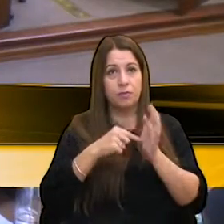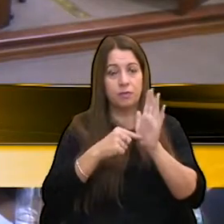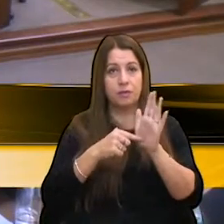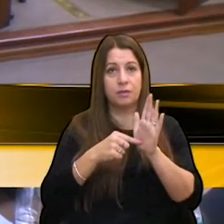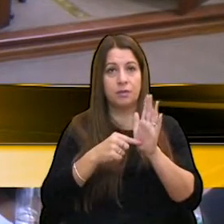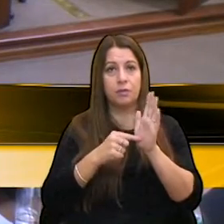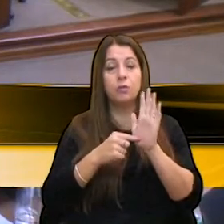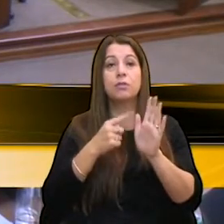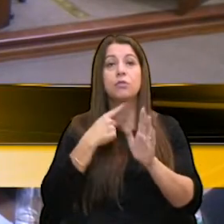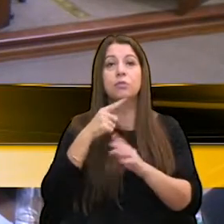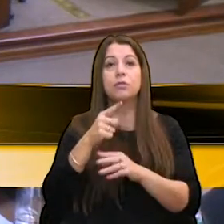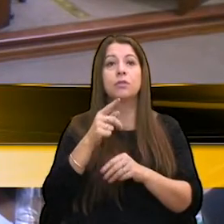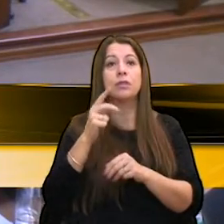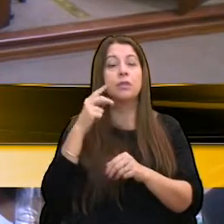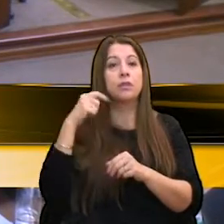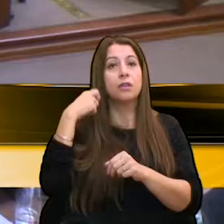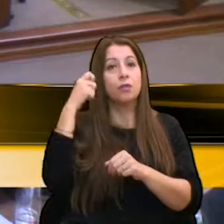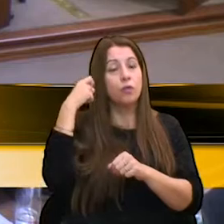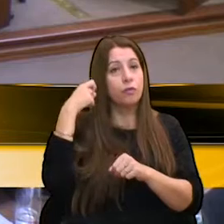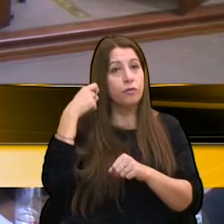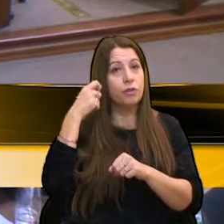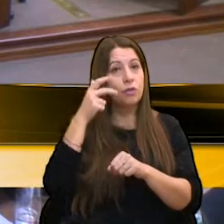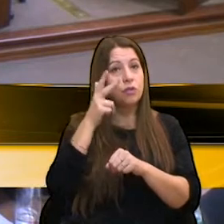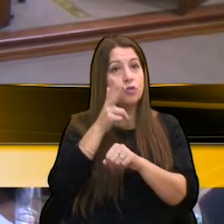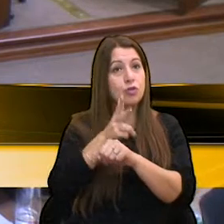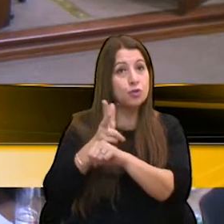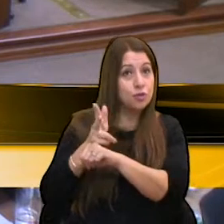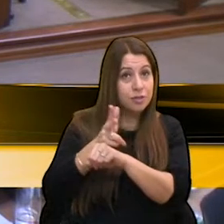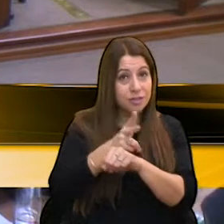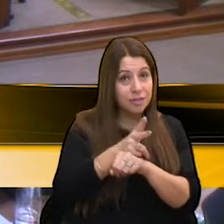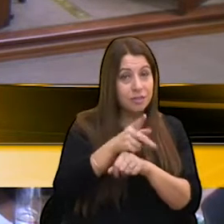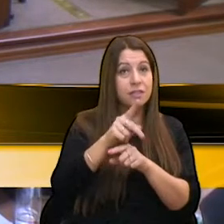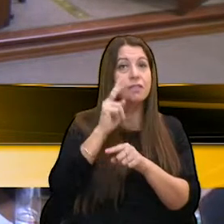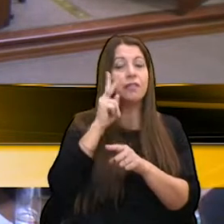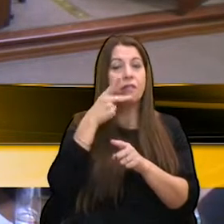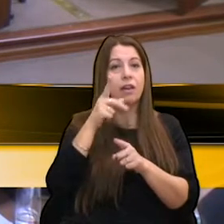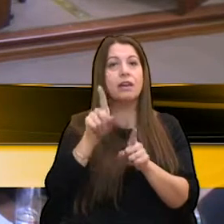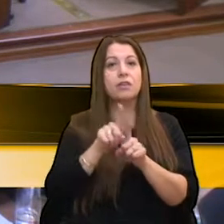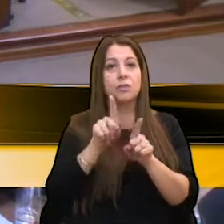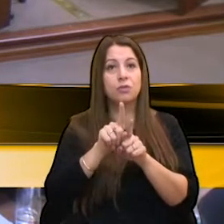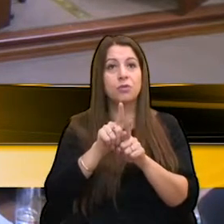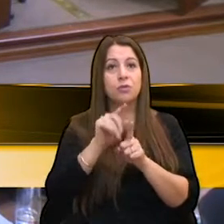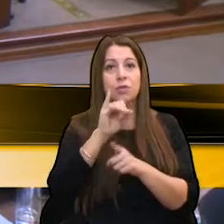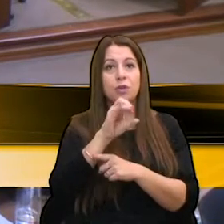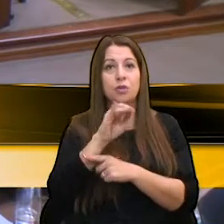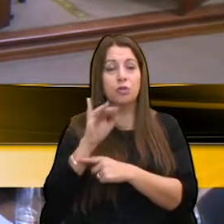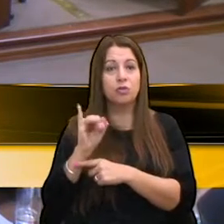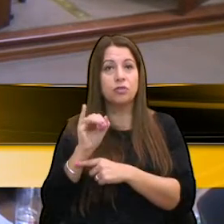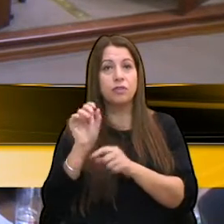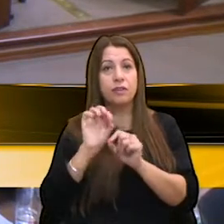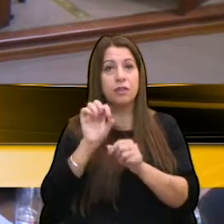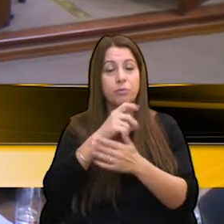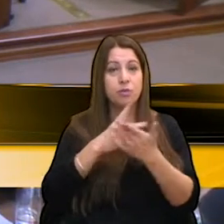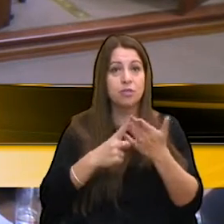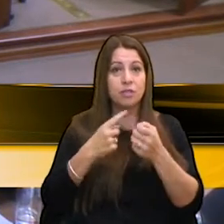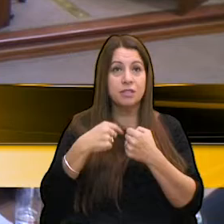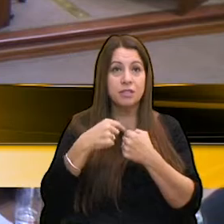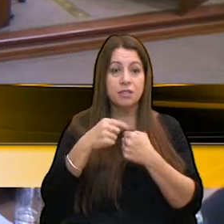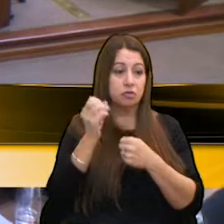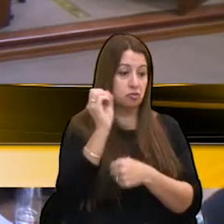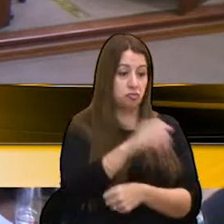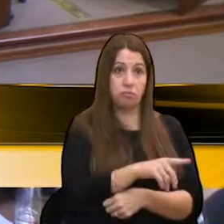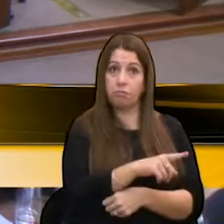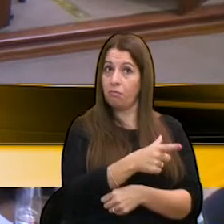gostaria de exibir um vídeo, já que o senhor fala do iate, né, também a gente pode falar do projeto de cidade, que esse tem que ser jogado no